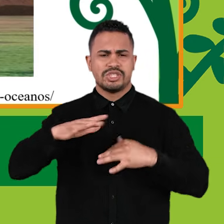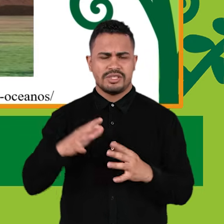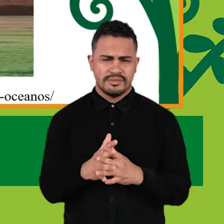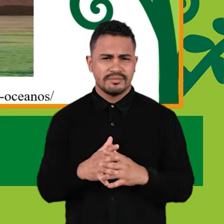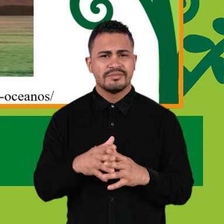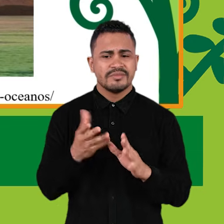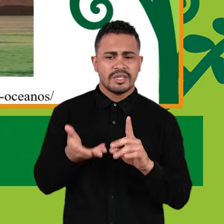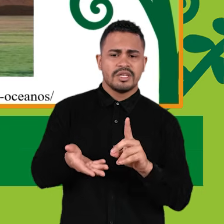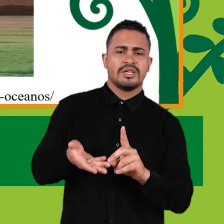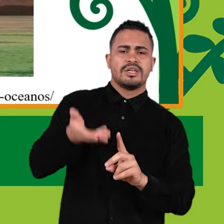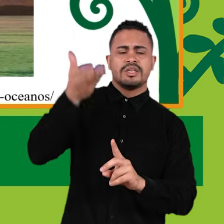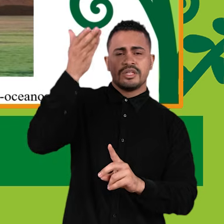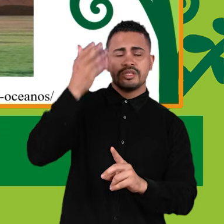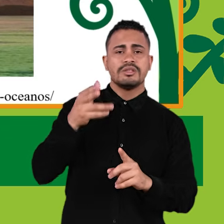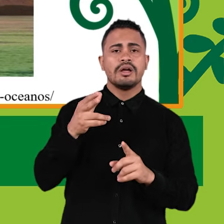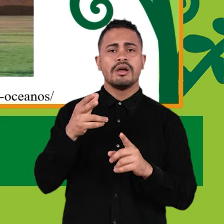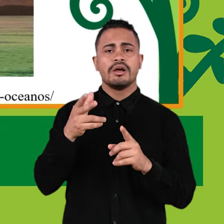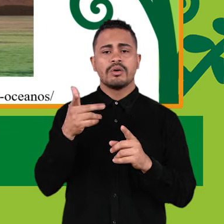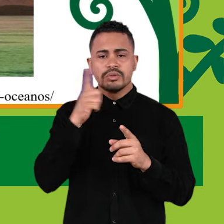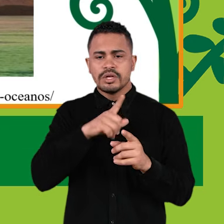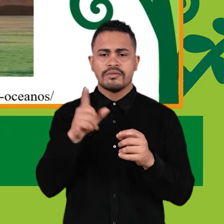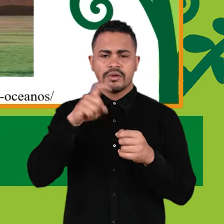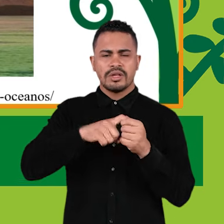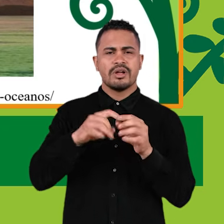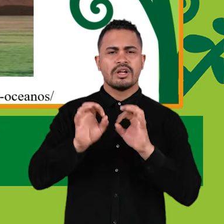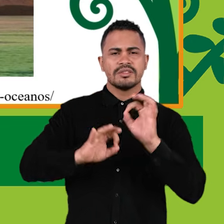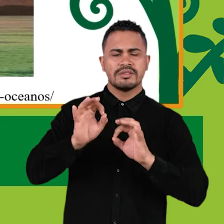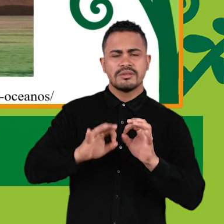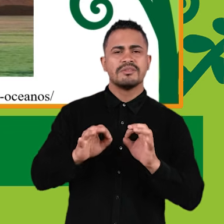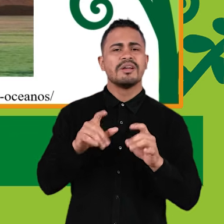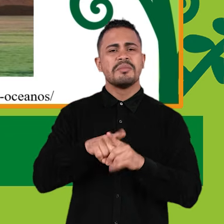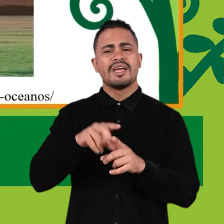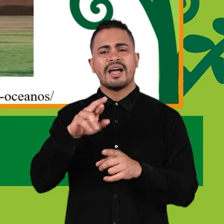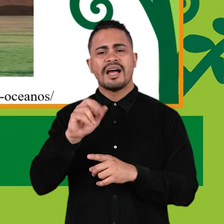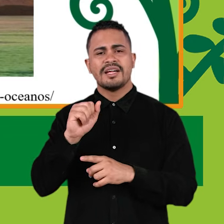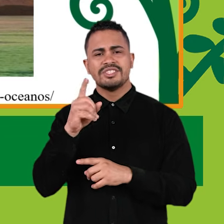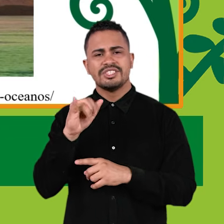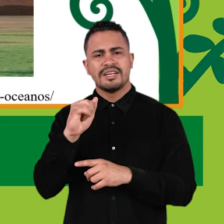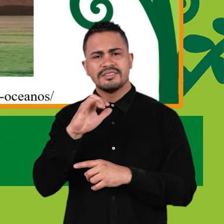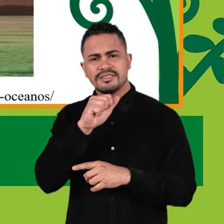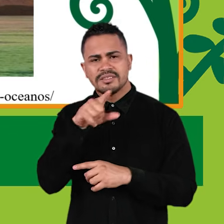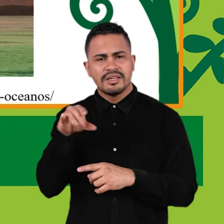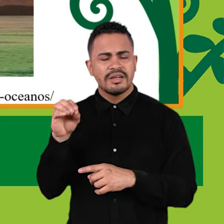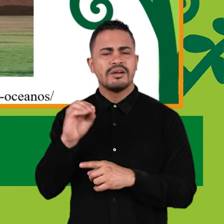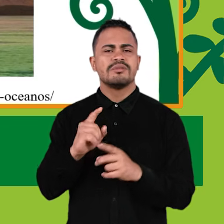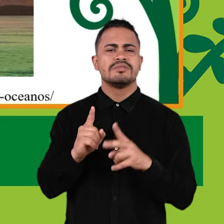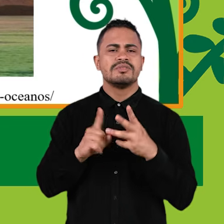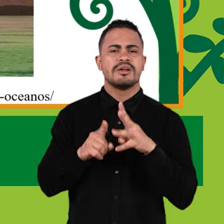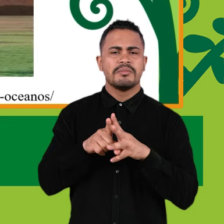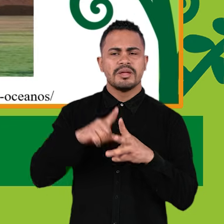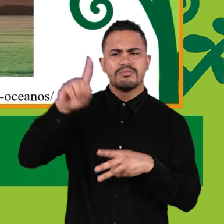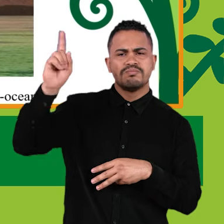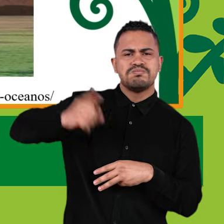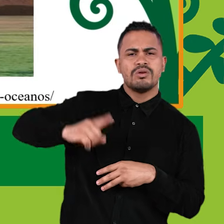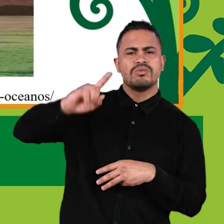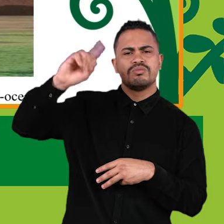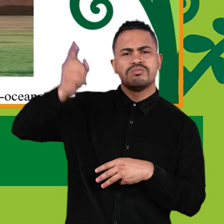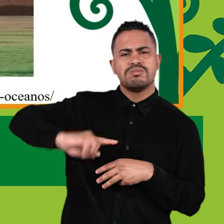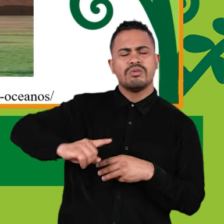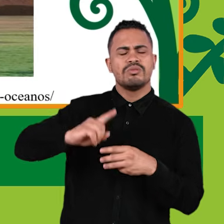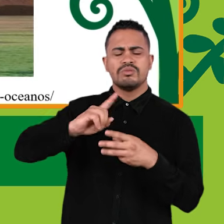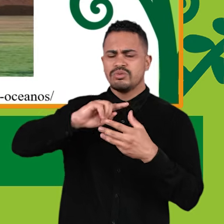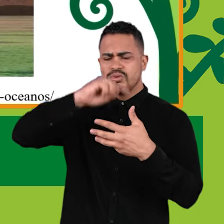Elas vão se agitando, vão se reorganizando, e aí junto com radiação cósmica, junto com as tempestades elétricas, todos